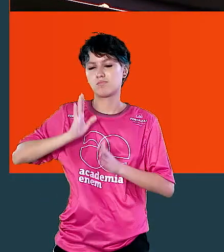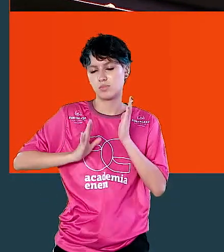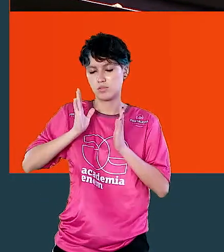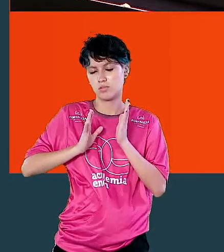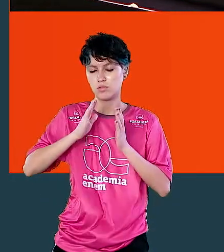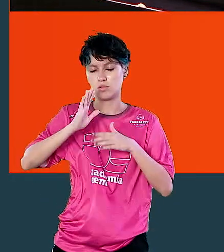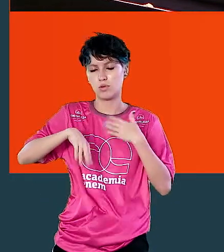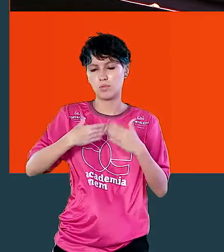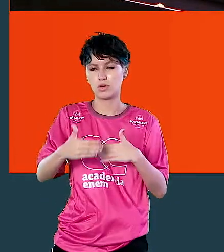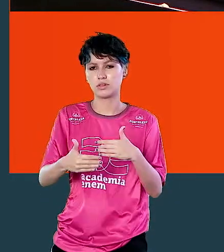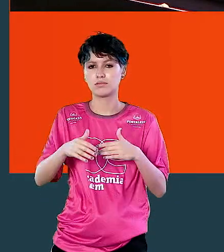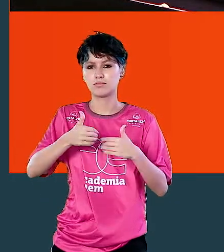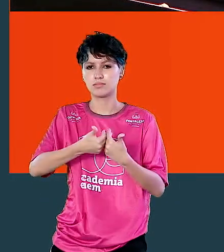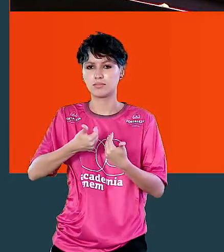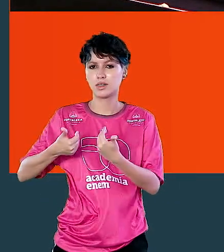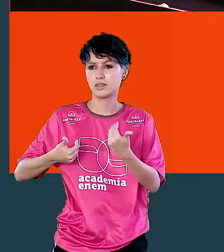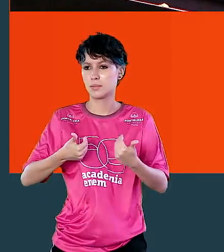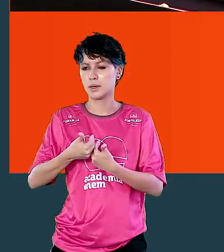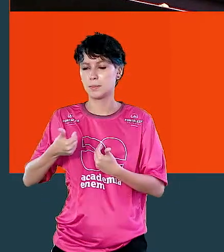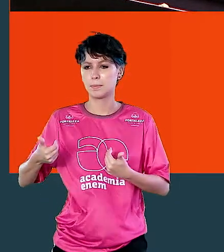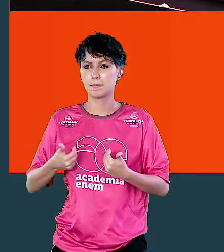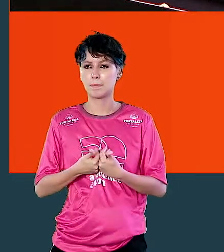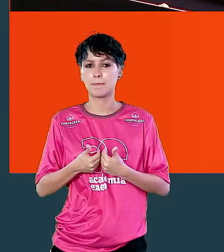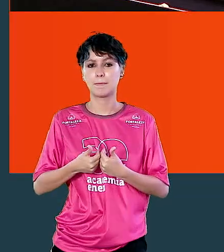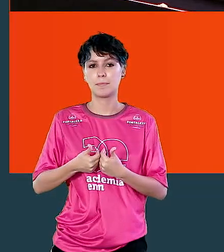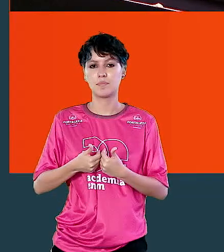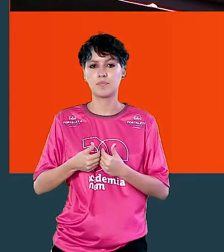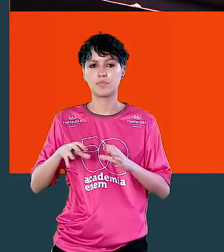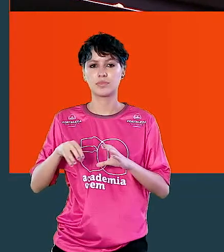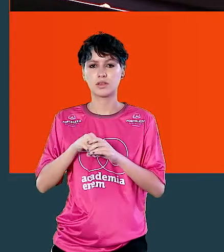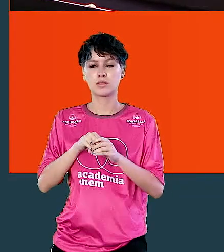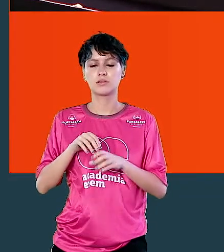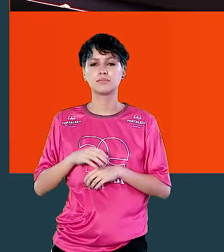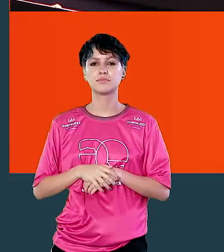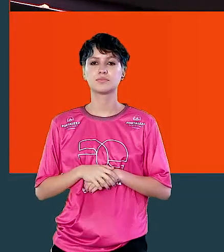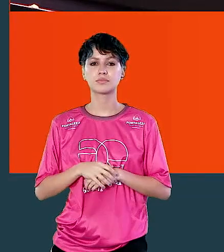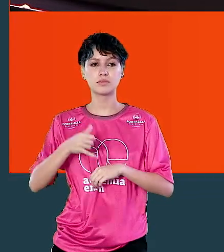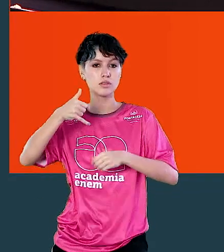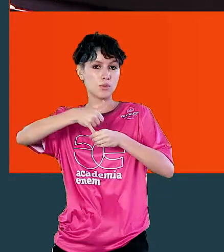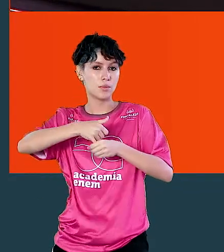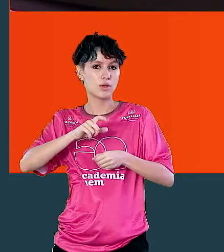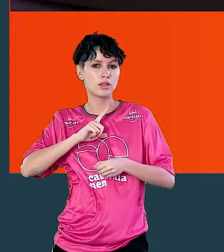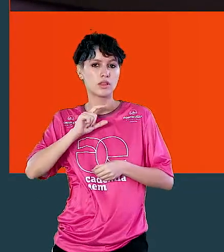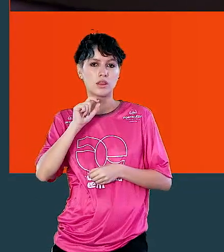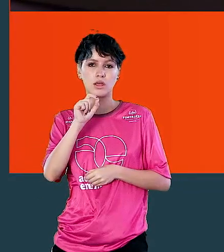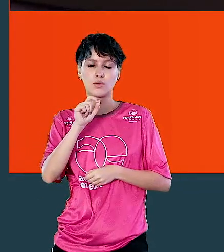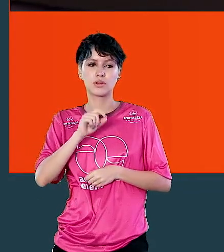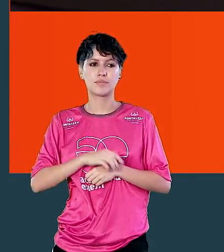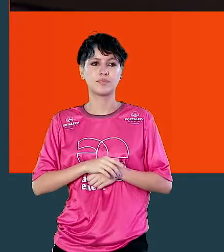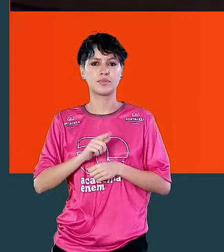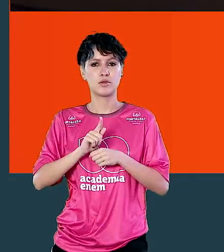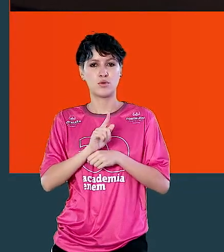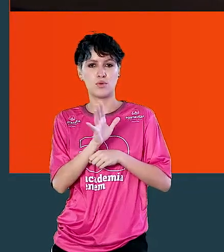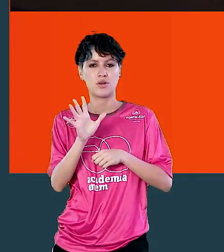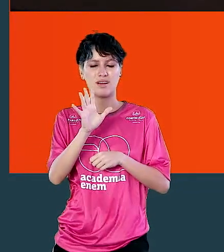petróleo. Do petróleo a gente retira o quê? Gás de cozinha, que é o